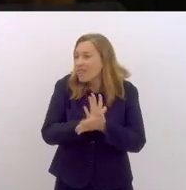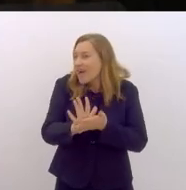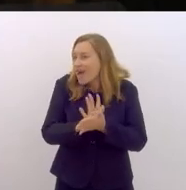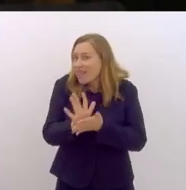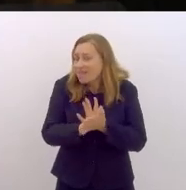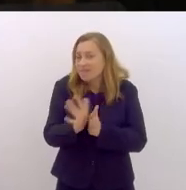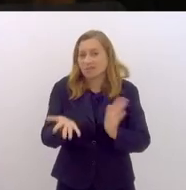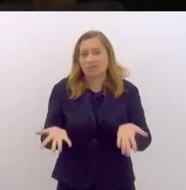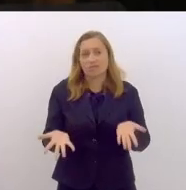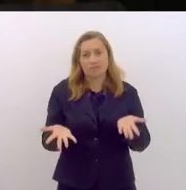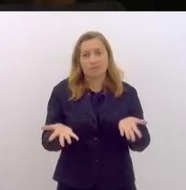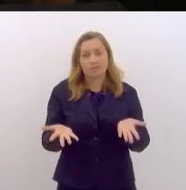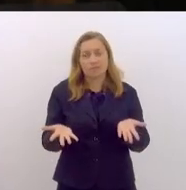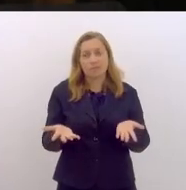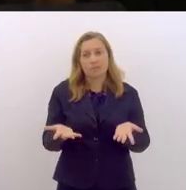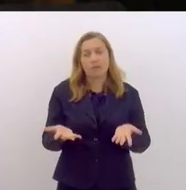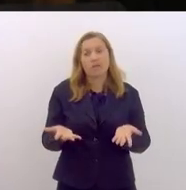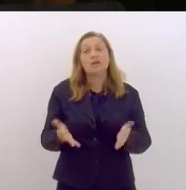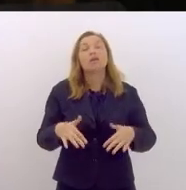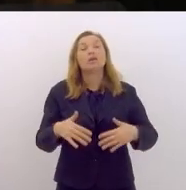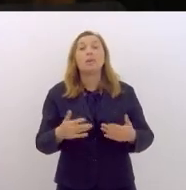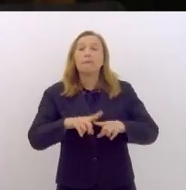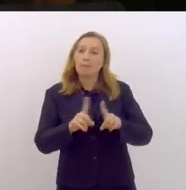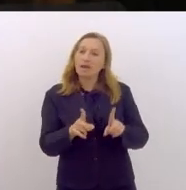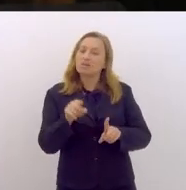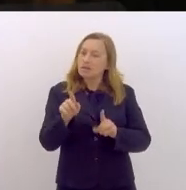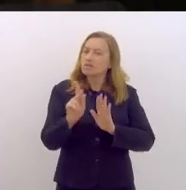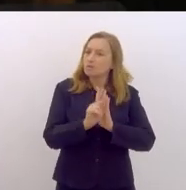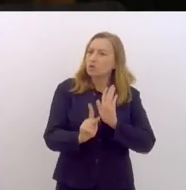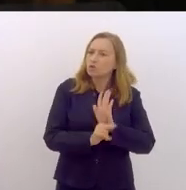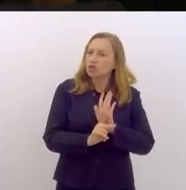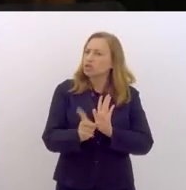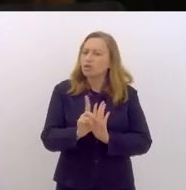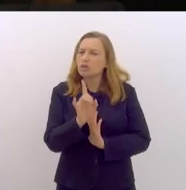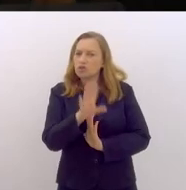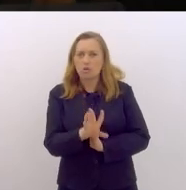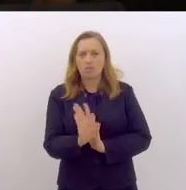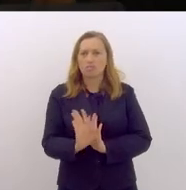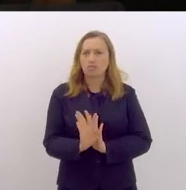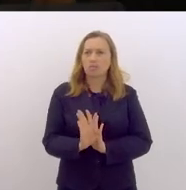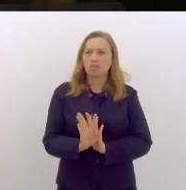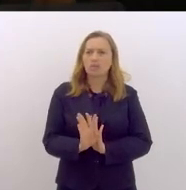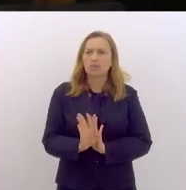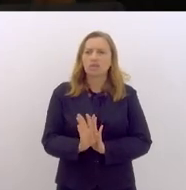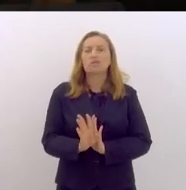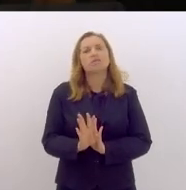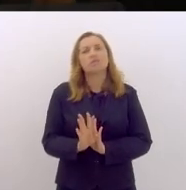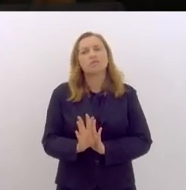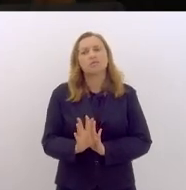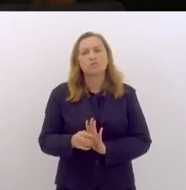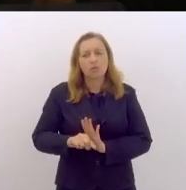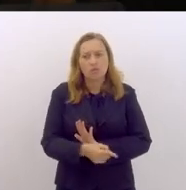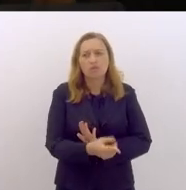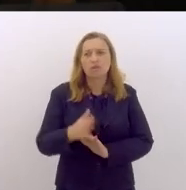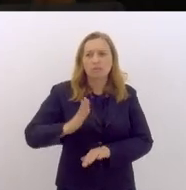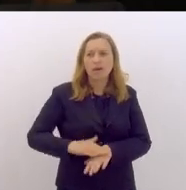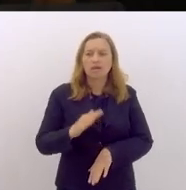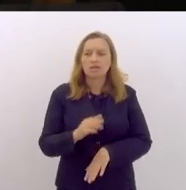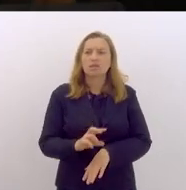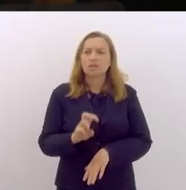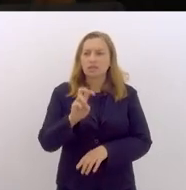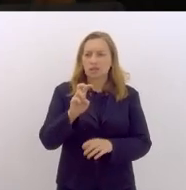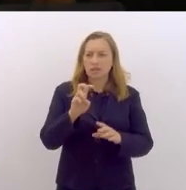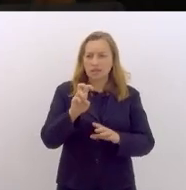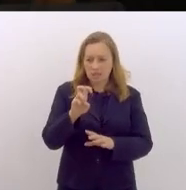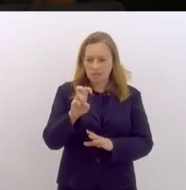absolutamente nenhum tipo de delito. Mas esse projeto não é só isso. Ele vai mais além. Ele tem